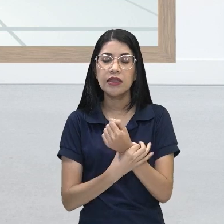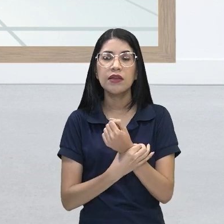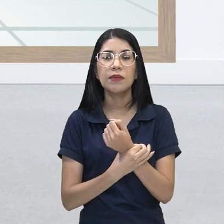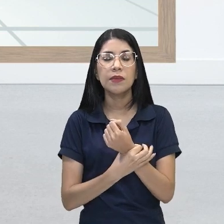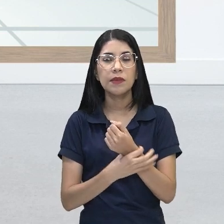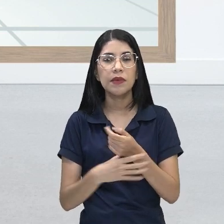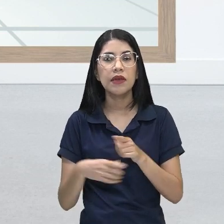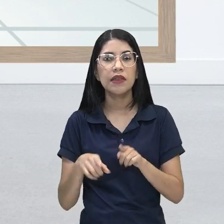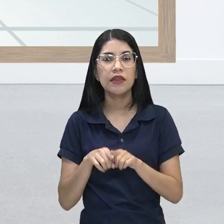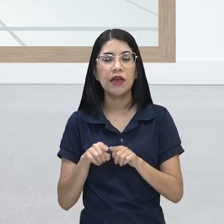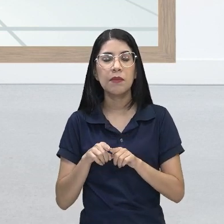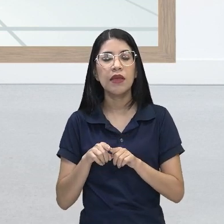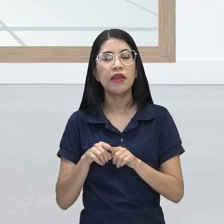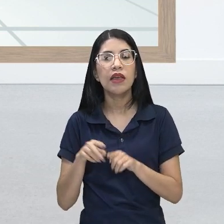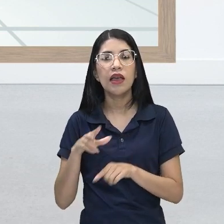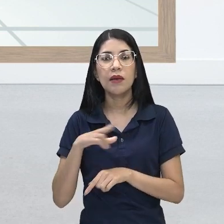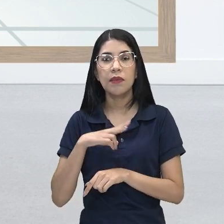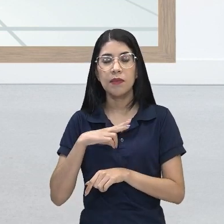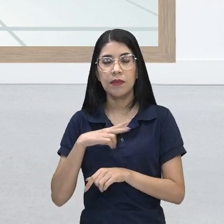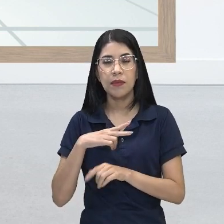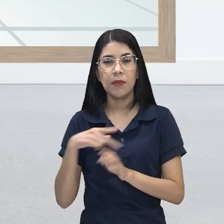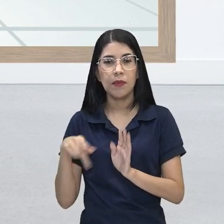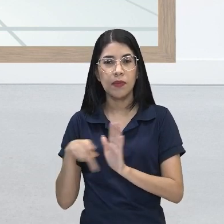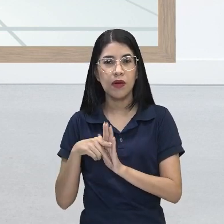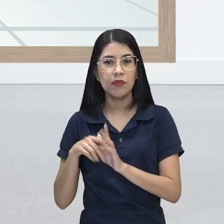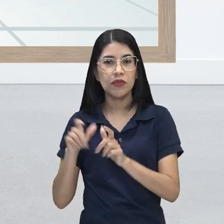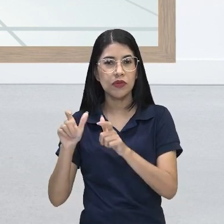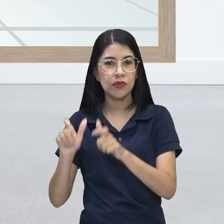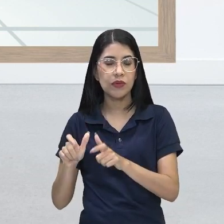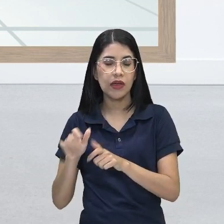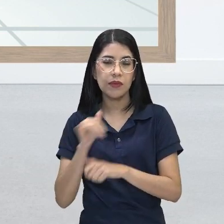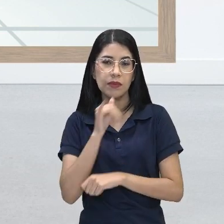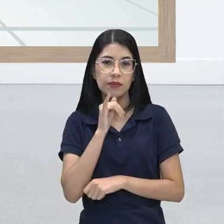a propriedade. Não é isso? Então,